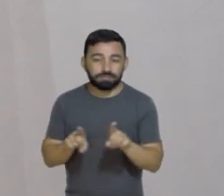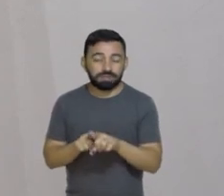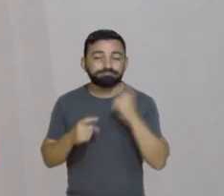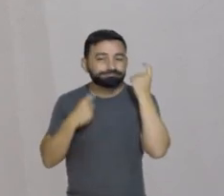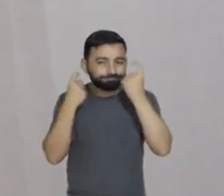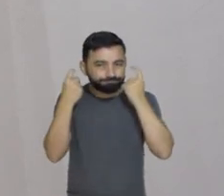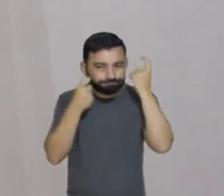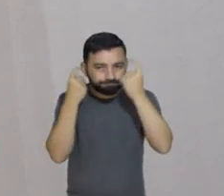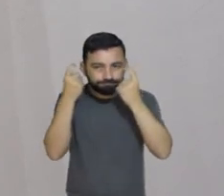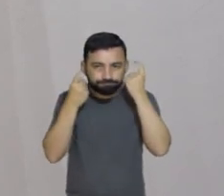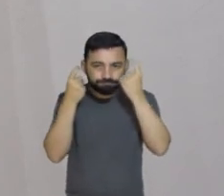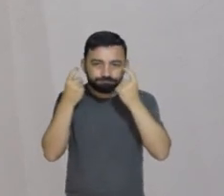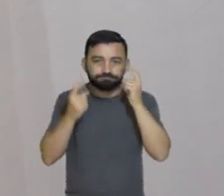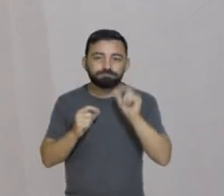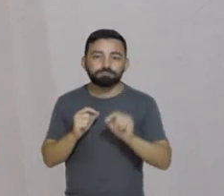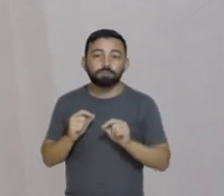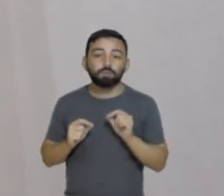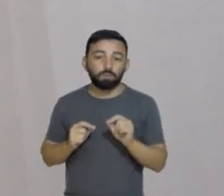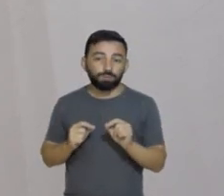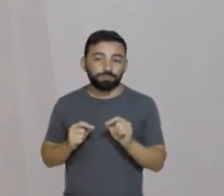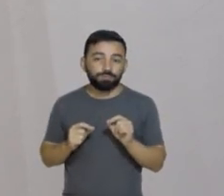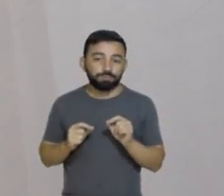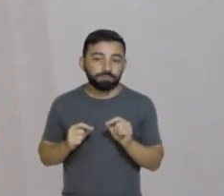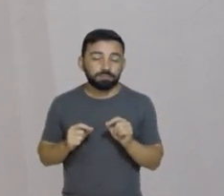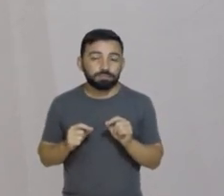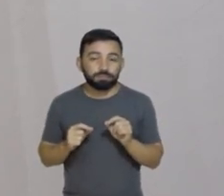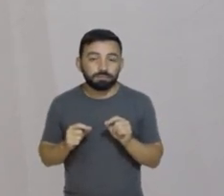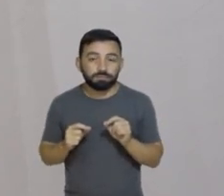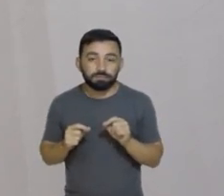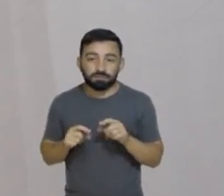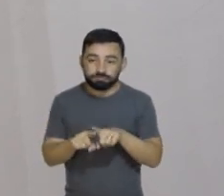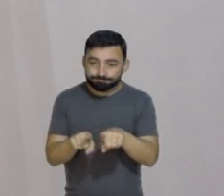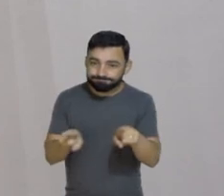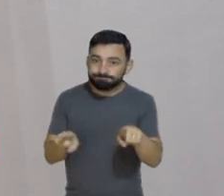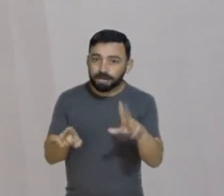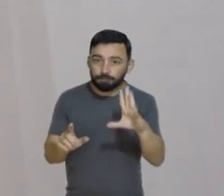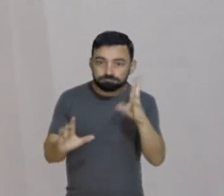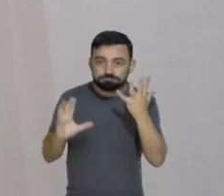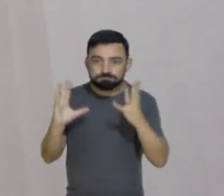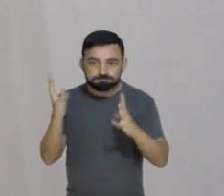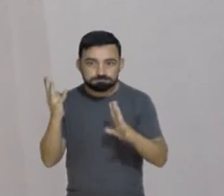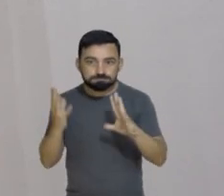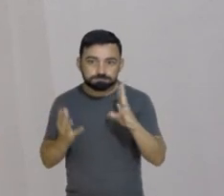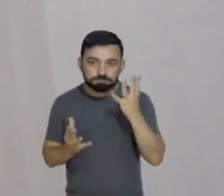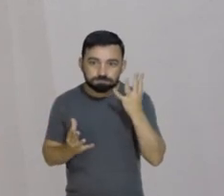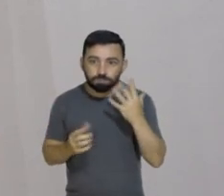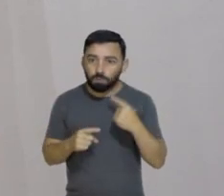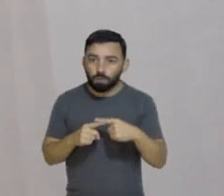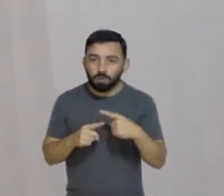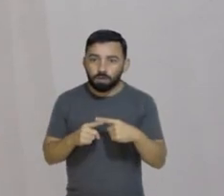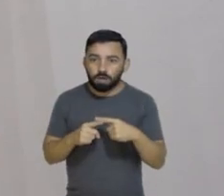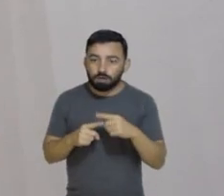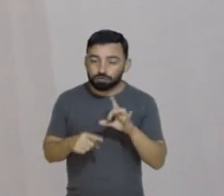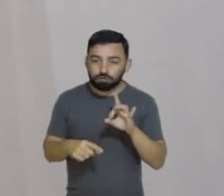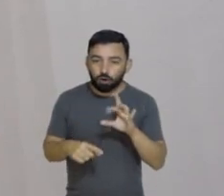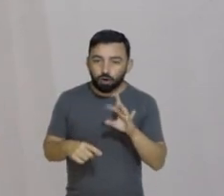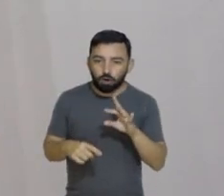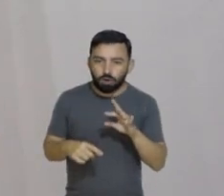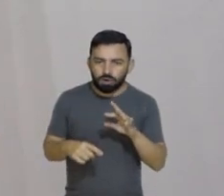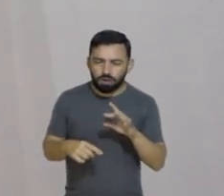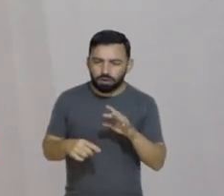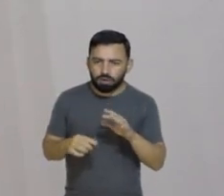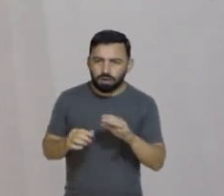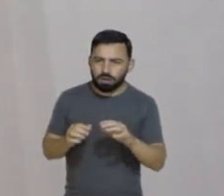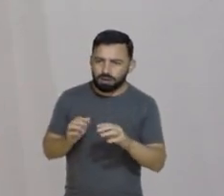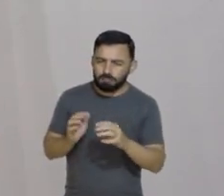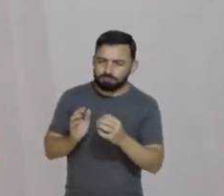preocupação com estes acontecimentos, porque não é só questão de patrimônio, mas também